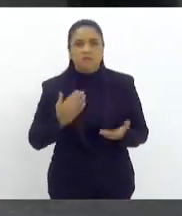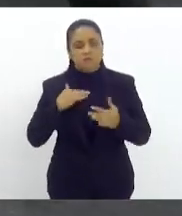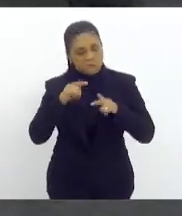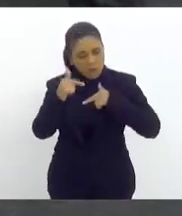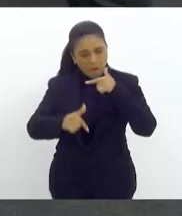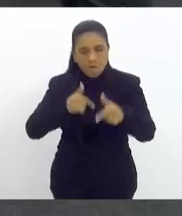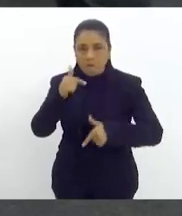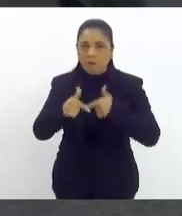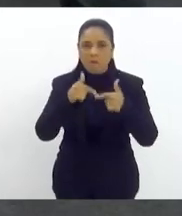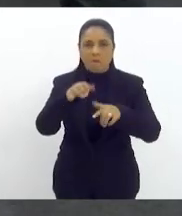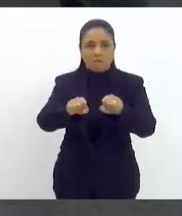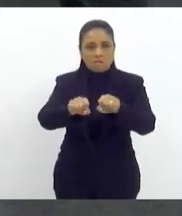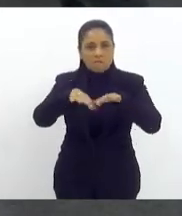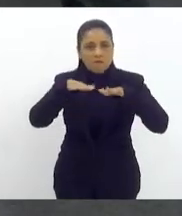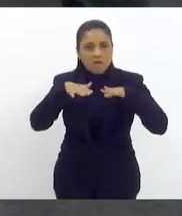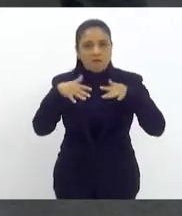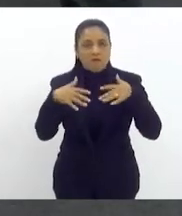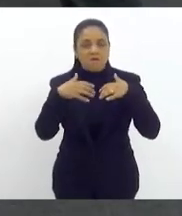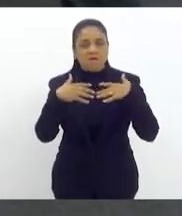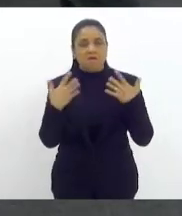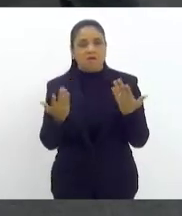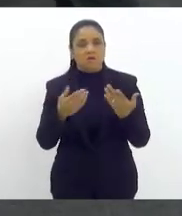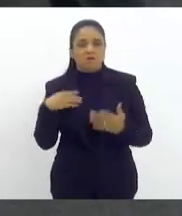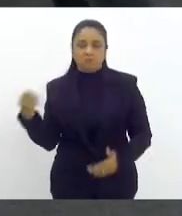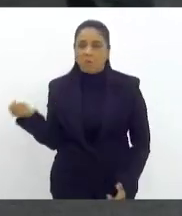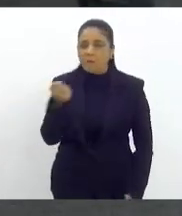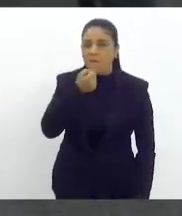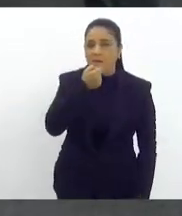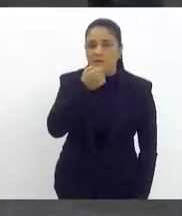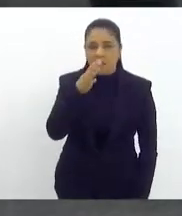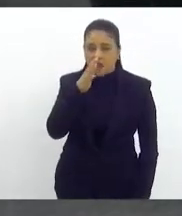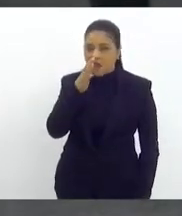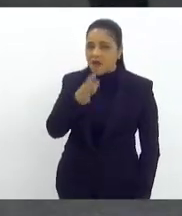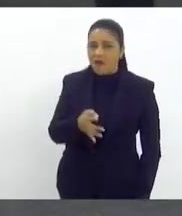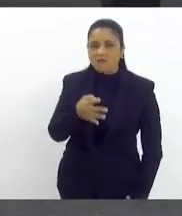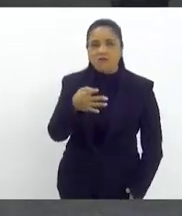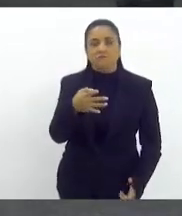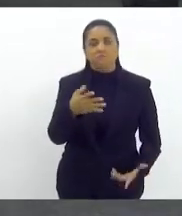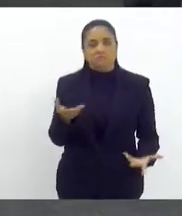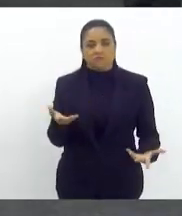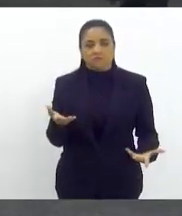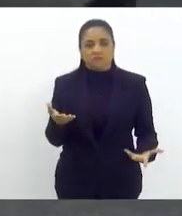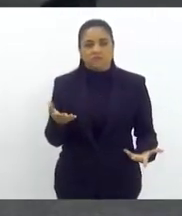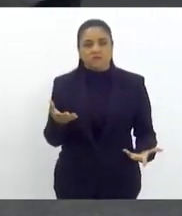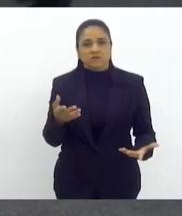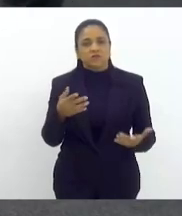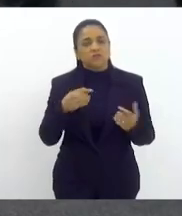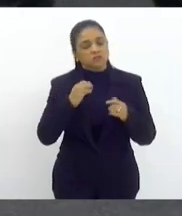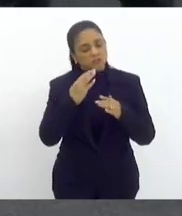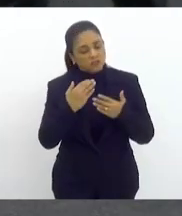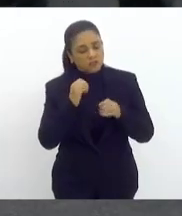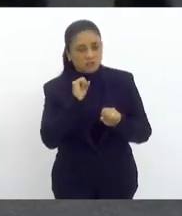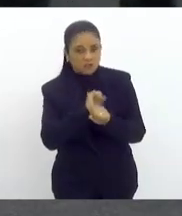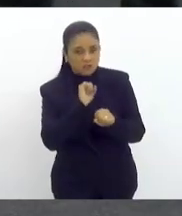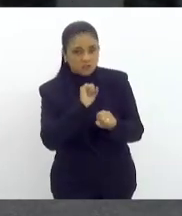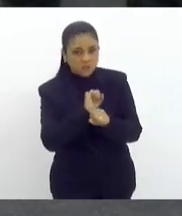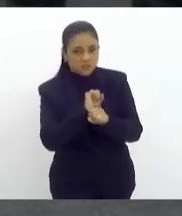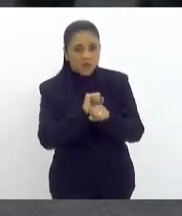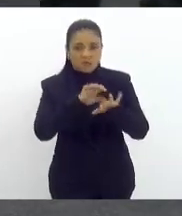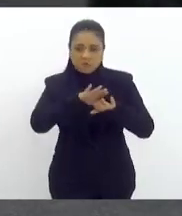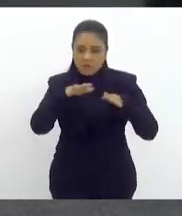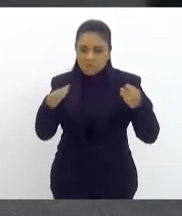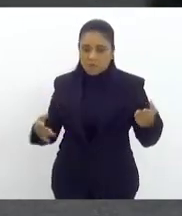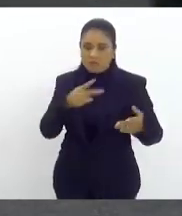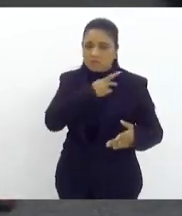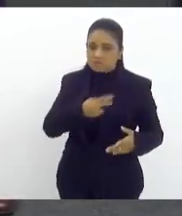Não poderia não usar o microfone hoje para vir aqui denunciar e espero, da mesa diretora, não sei se de vossa